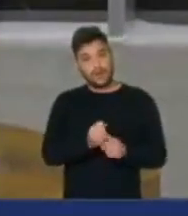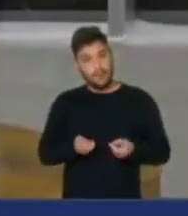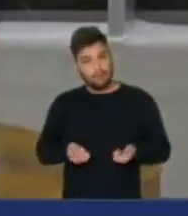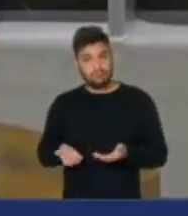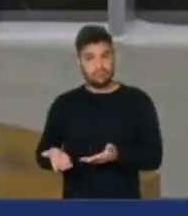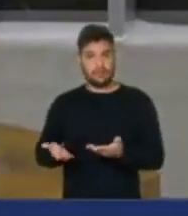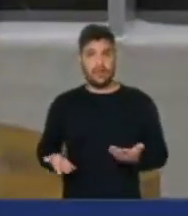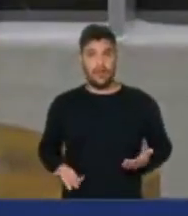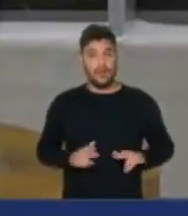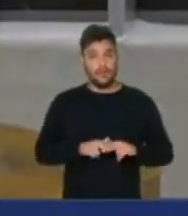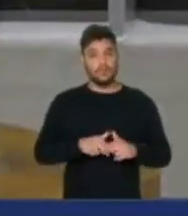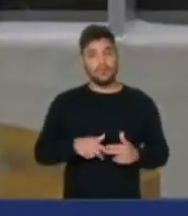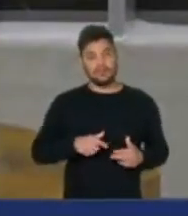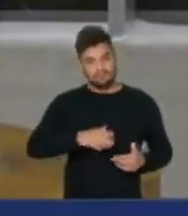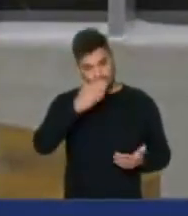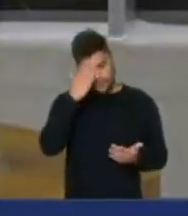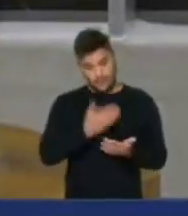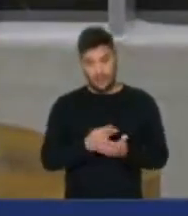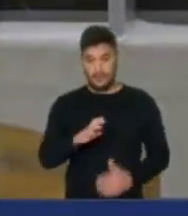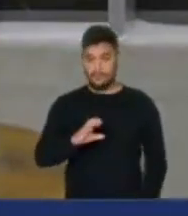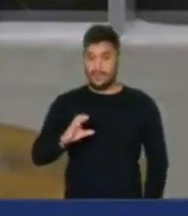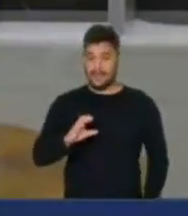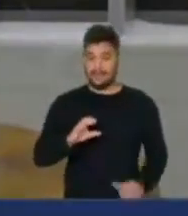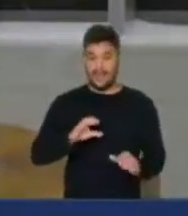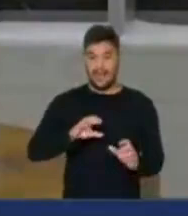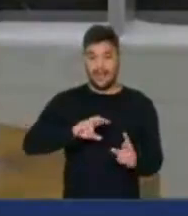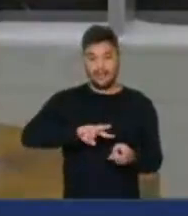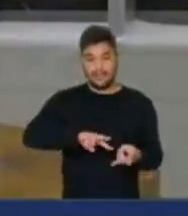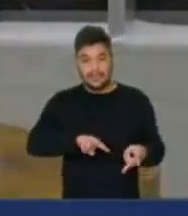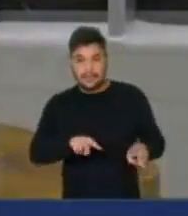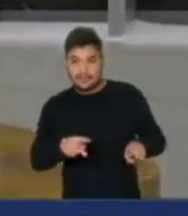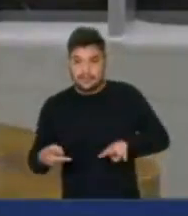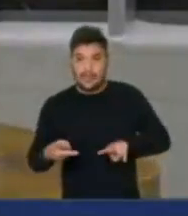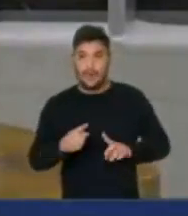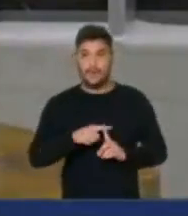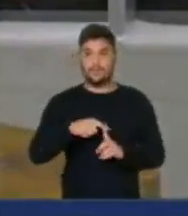precisa. Então, por isso, tenho a convicção de que a PEC da transição é positiva para o Brasil. Muito obrigado, senhor.